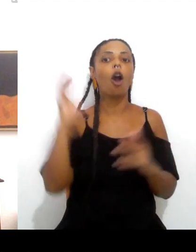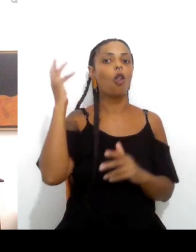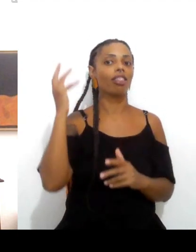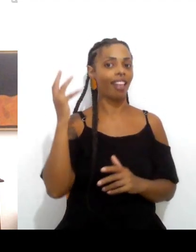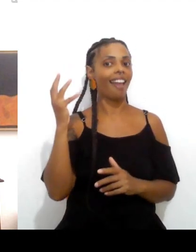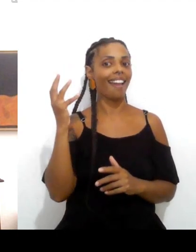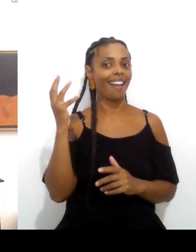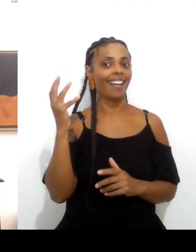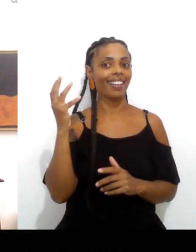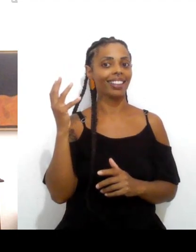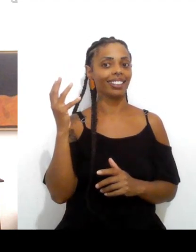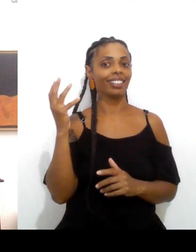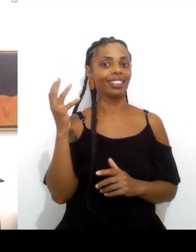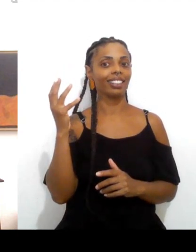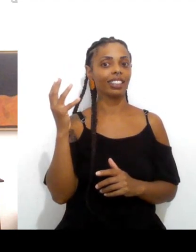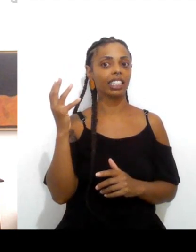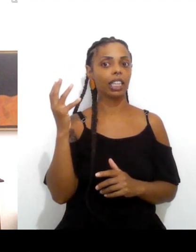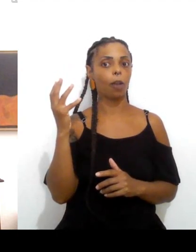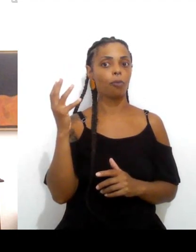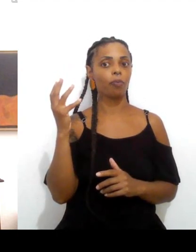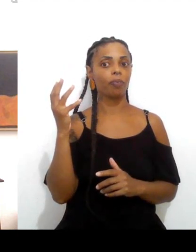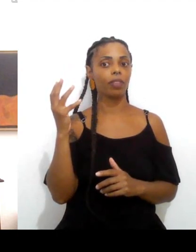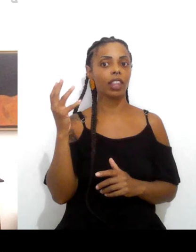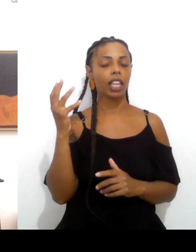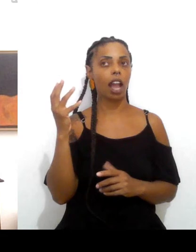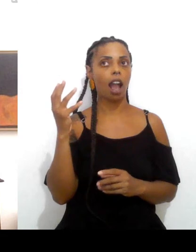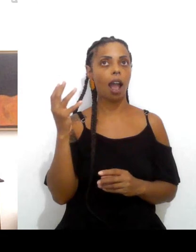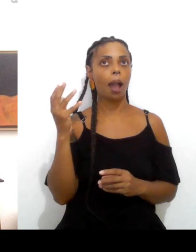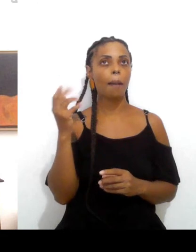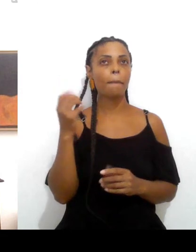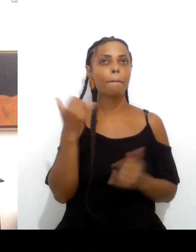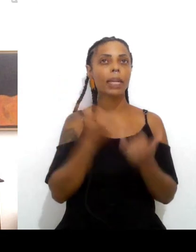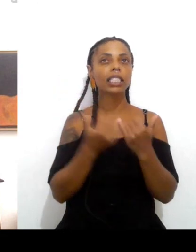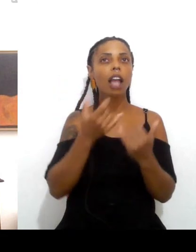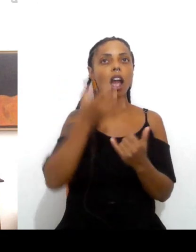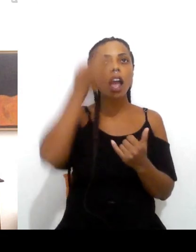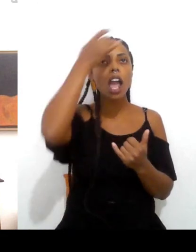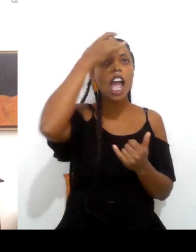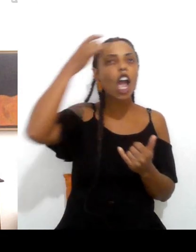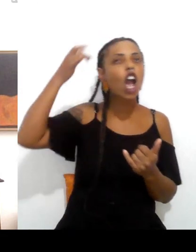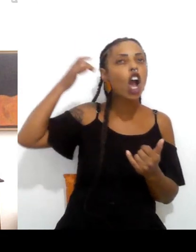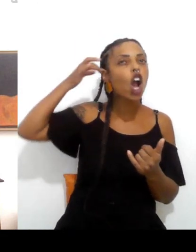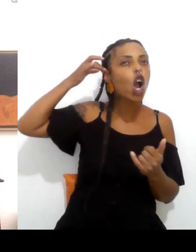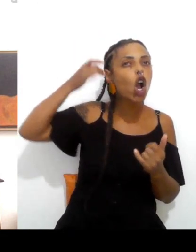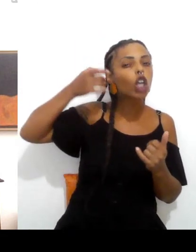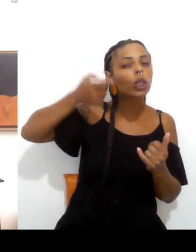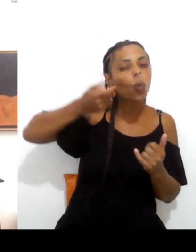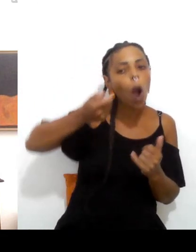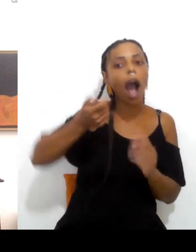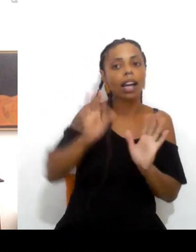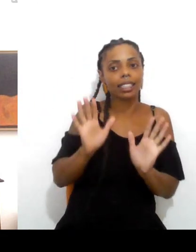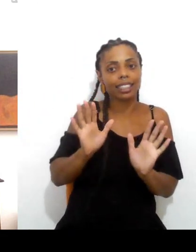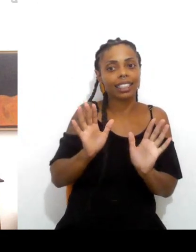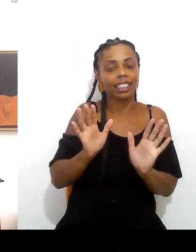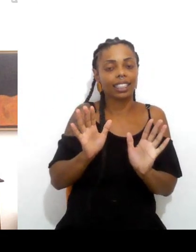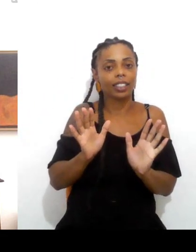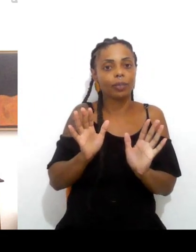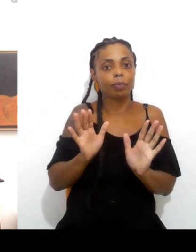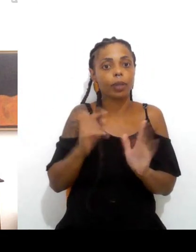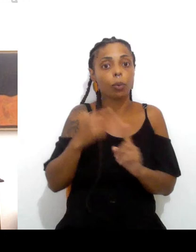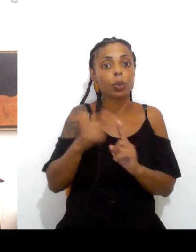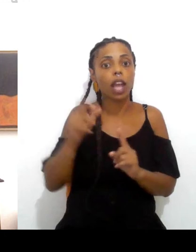algo que acontece no nível semi inconsciente que ele tinha representado